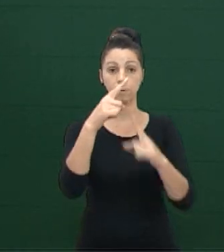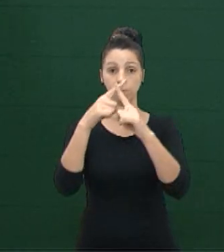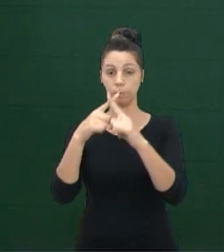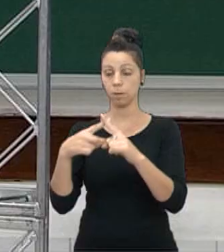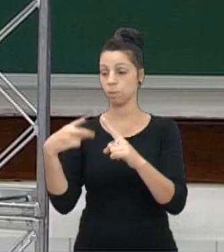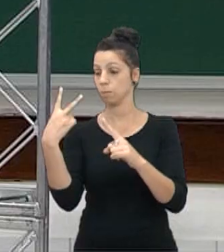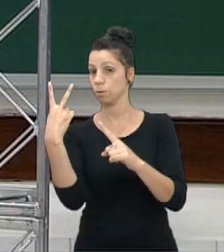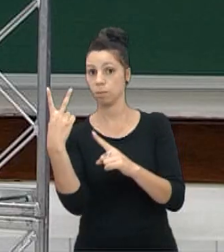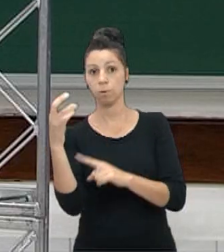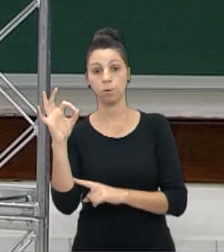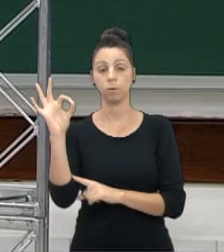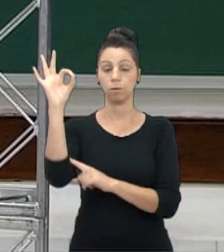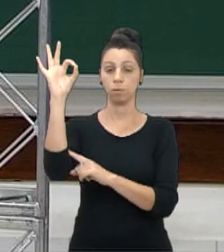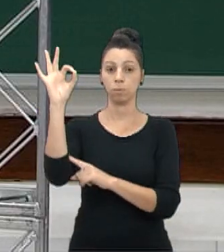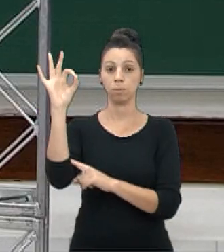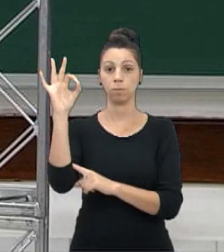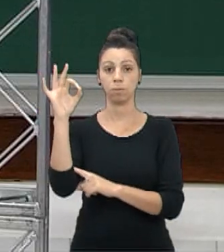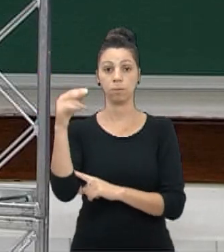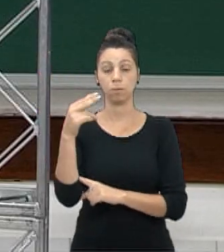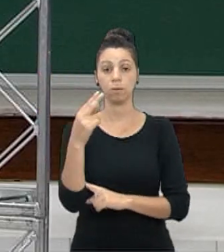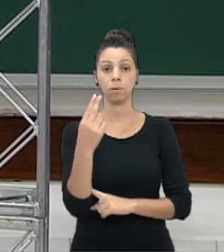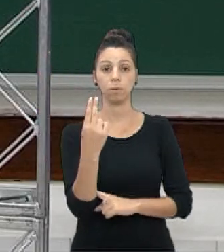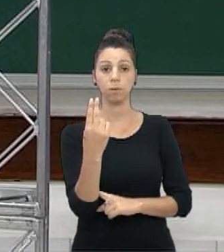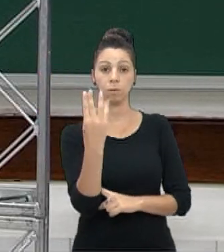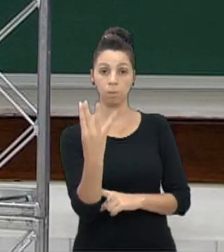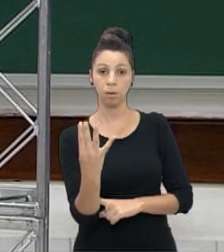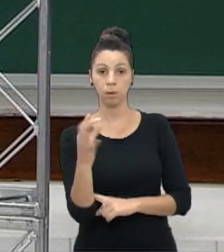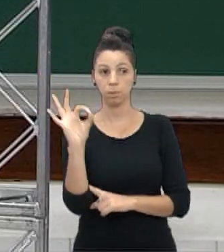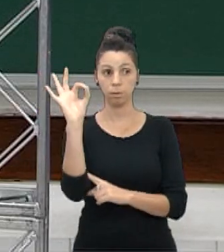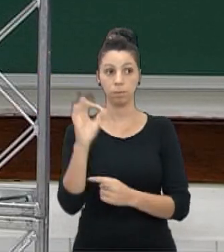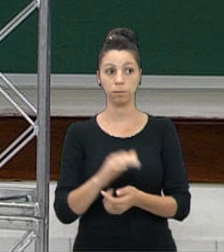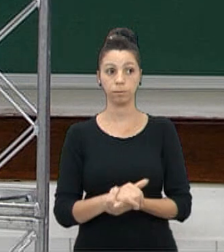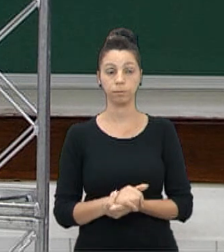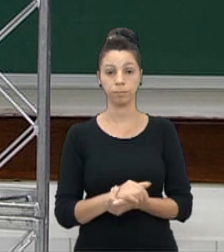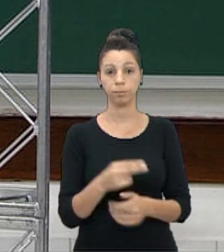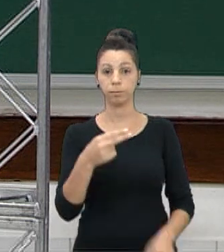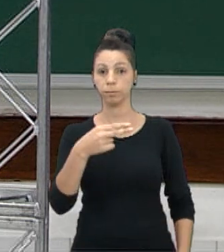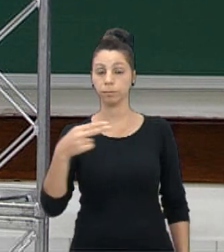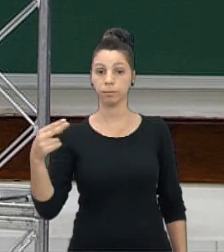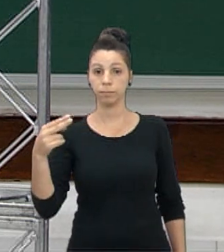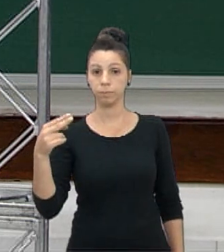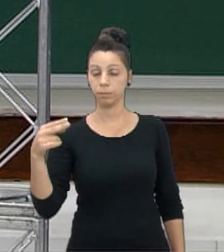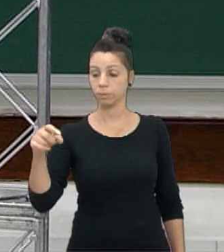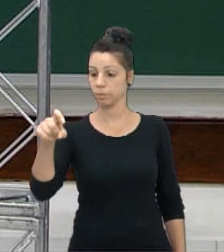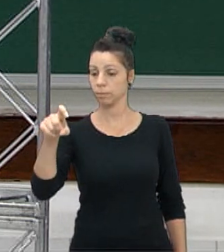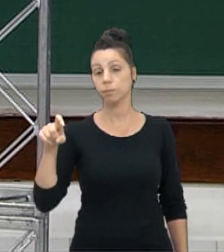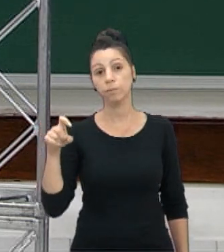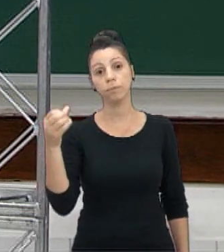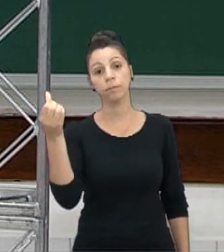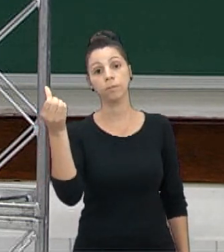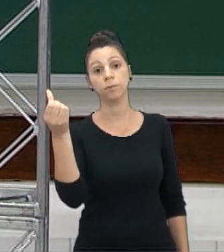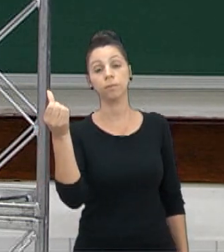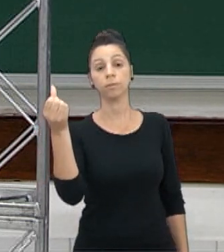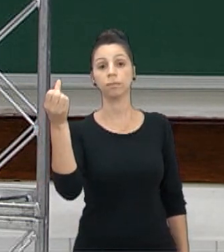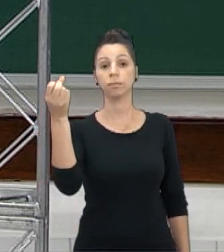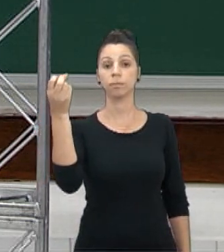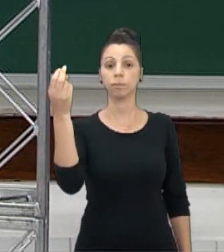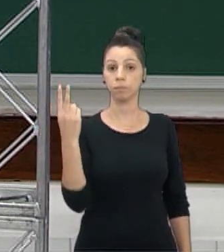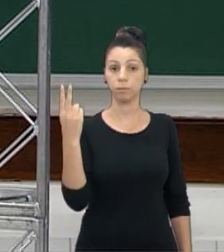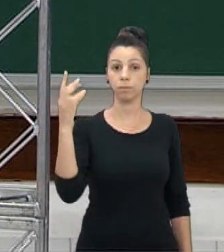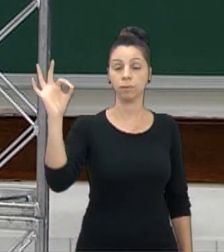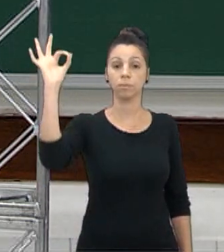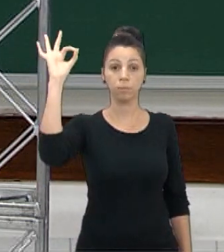a 4 graus. Igual x mais 62